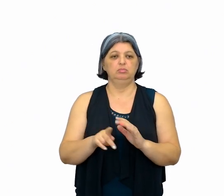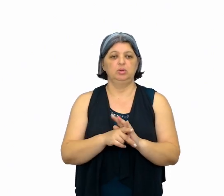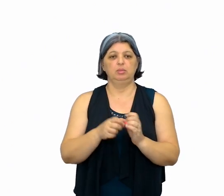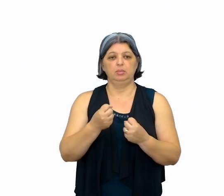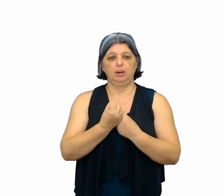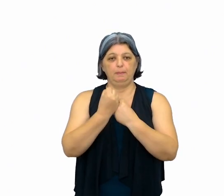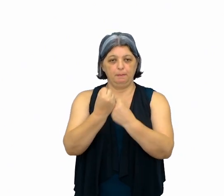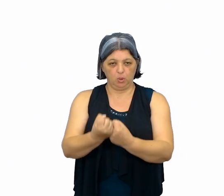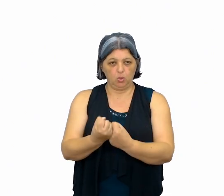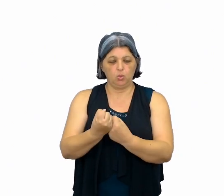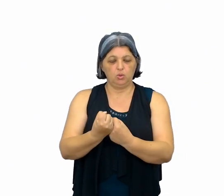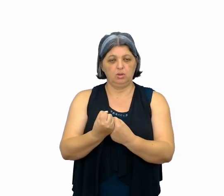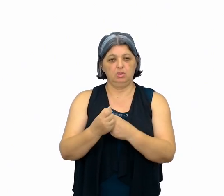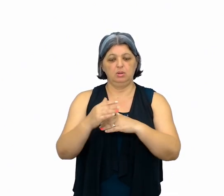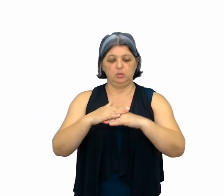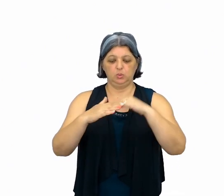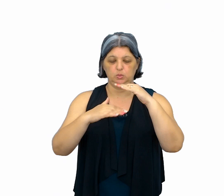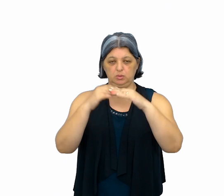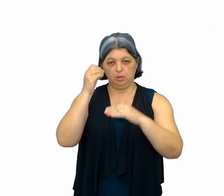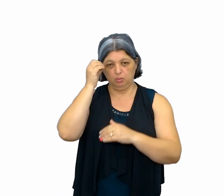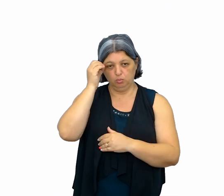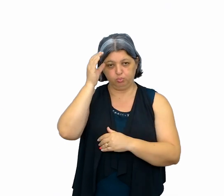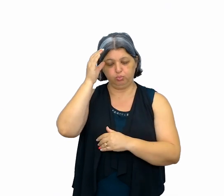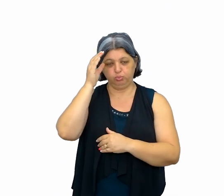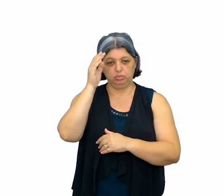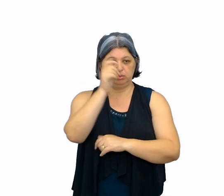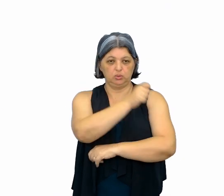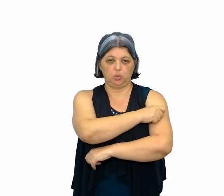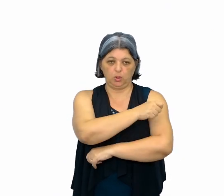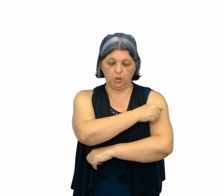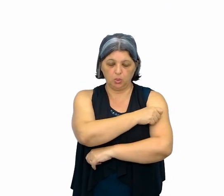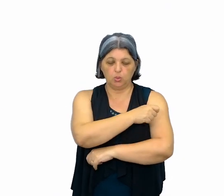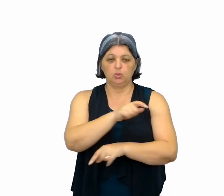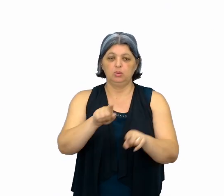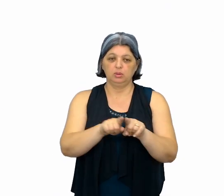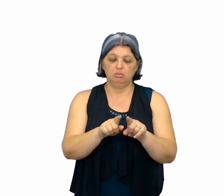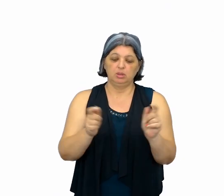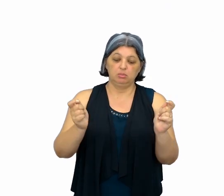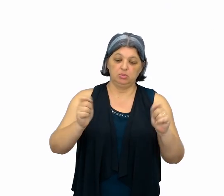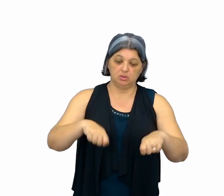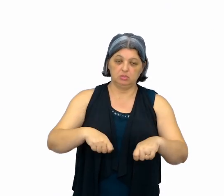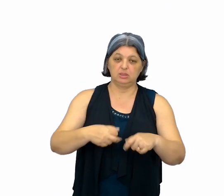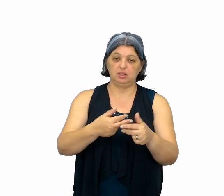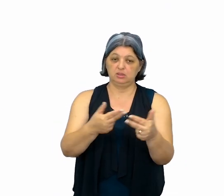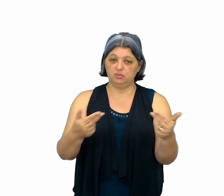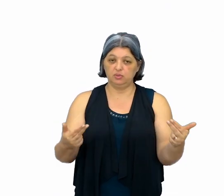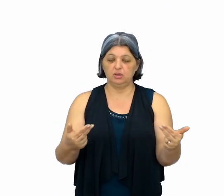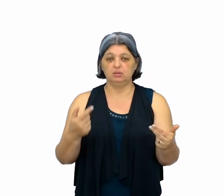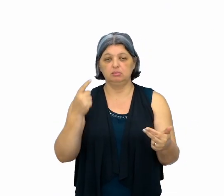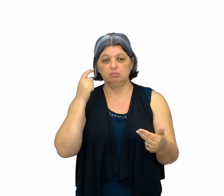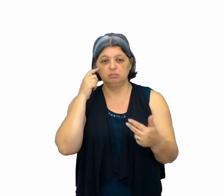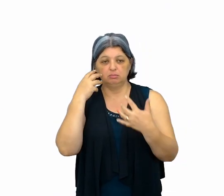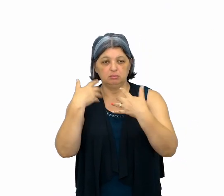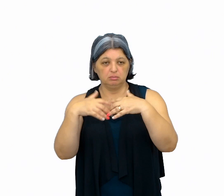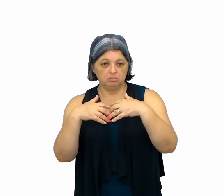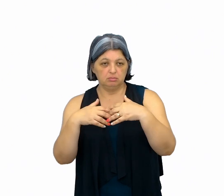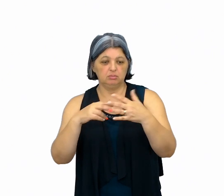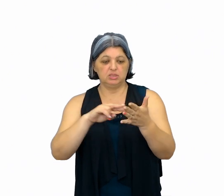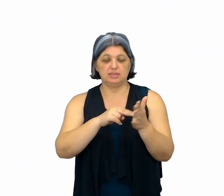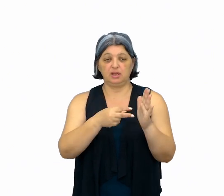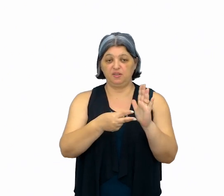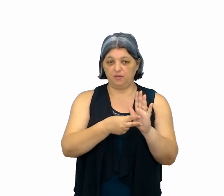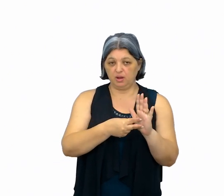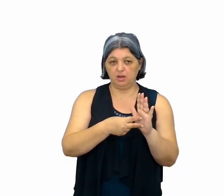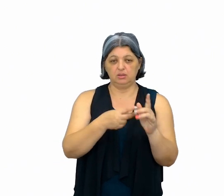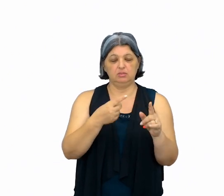compreensão dos estudantes, ampliando suas possibilidades de reconstruir sentidos que,